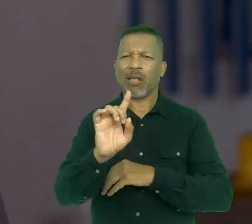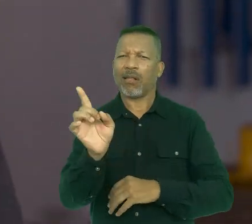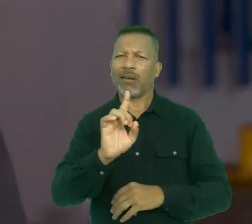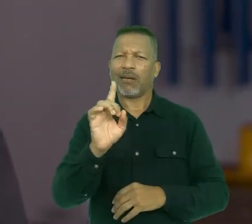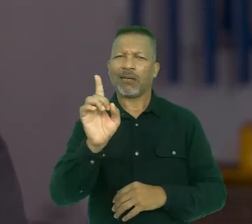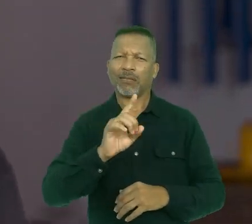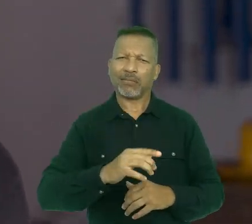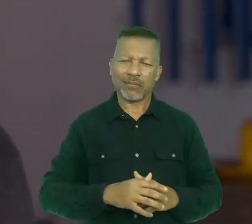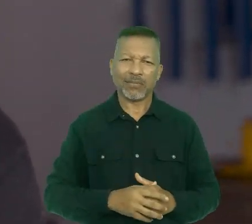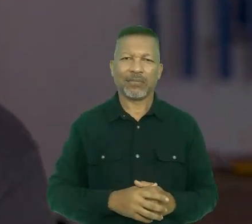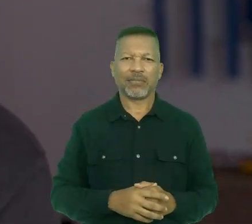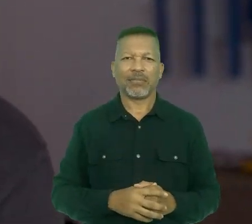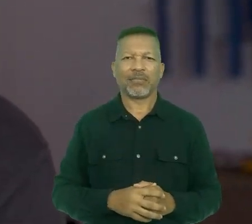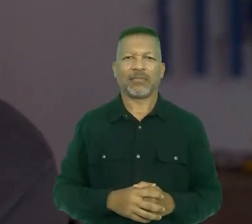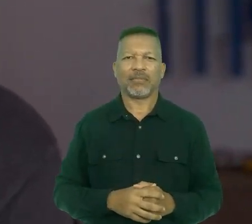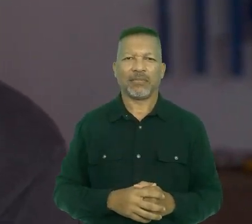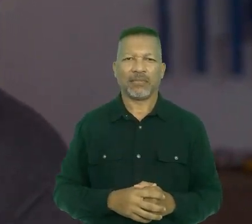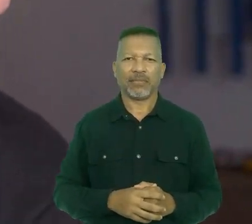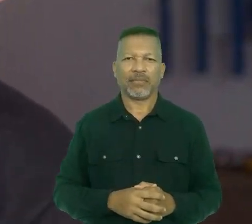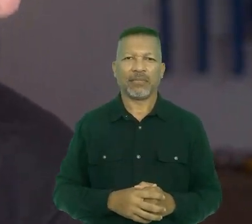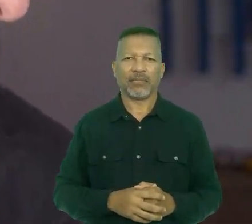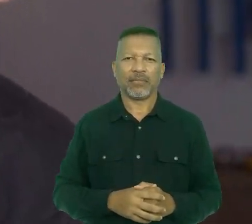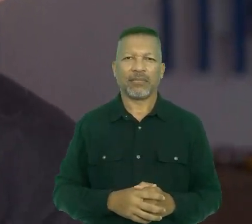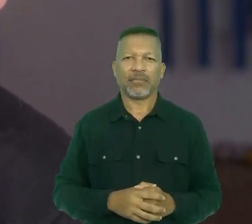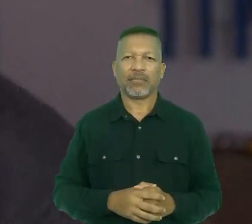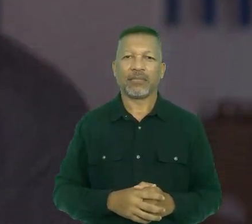meu bem.